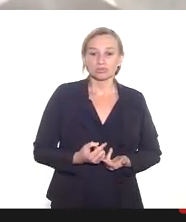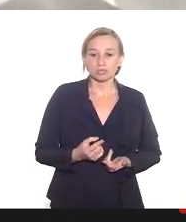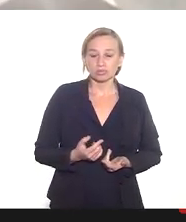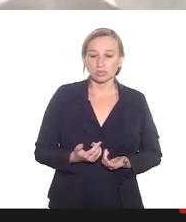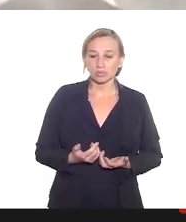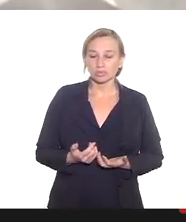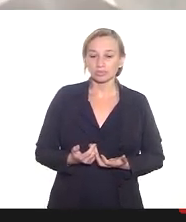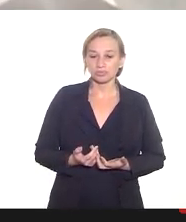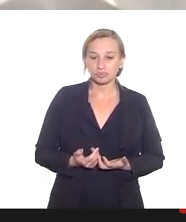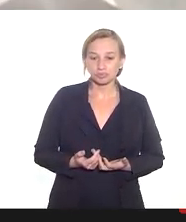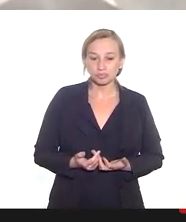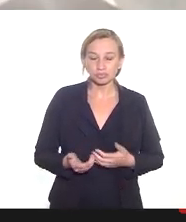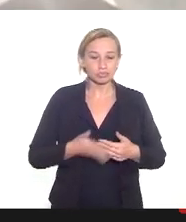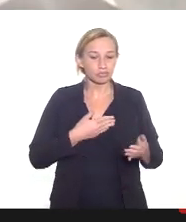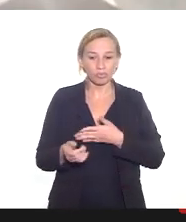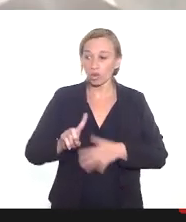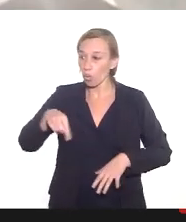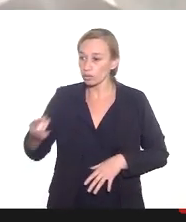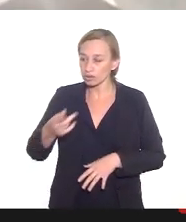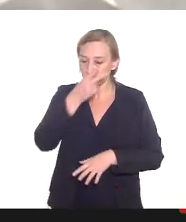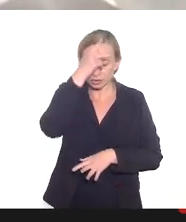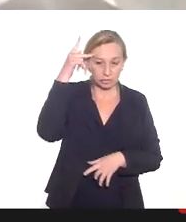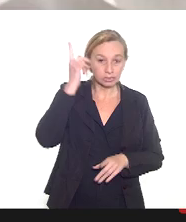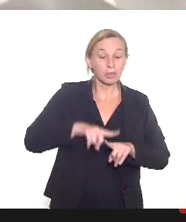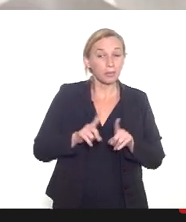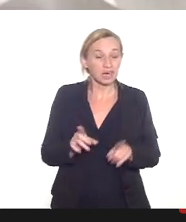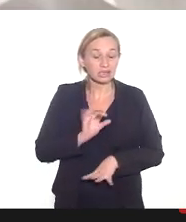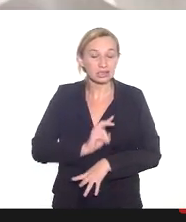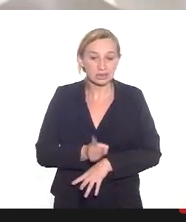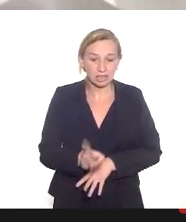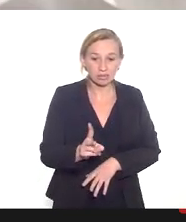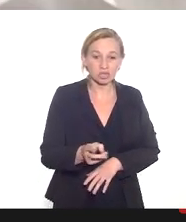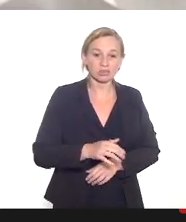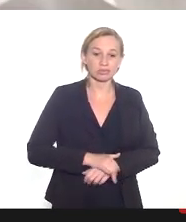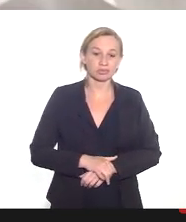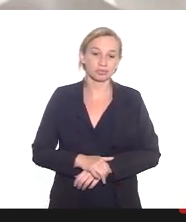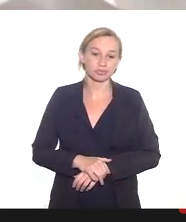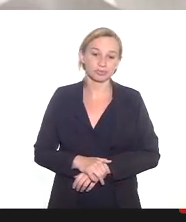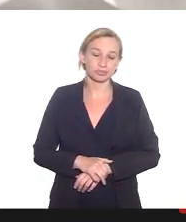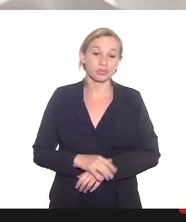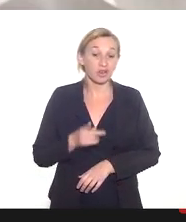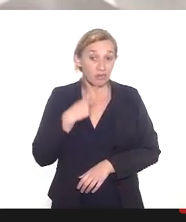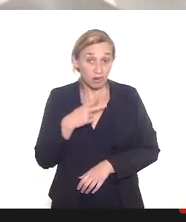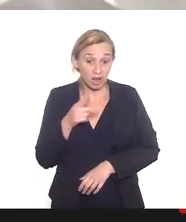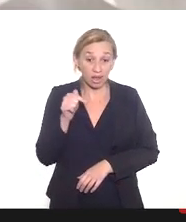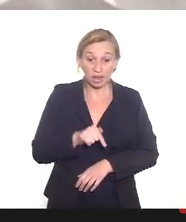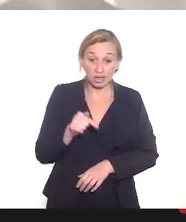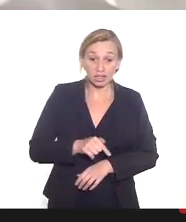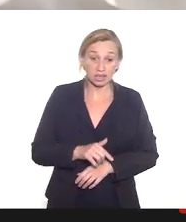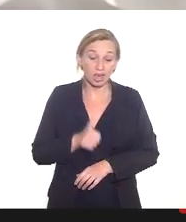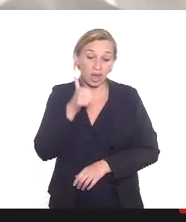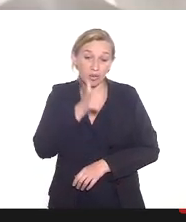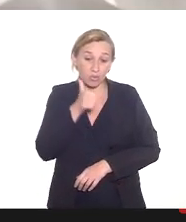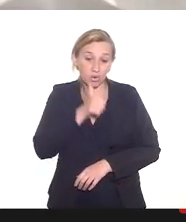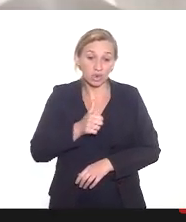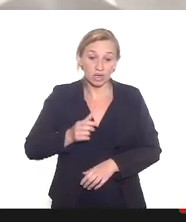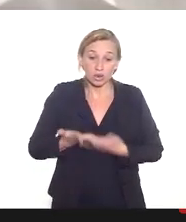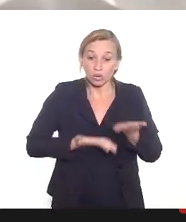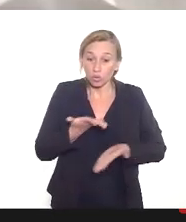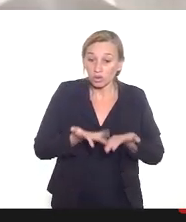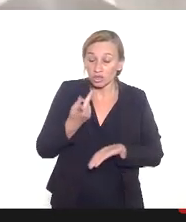a menos para as mulheres ou para qualquer outra pessoa mas sempre Hello é falar aqui e a mulher a